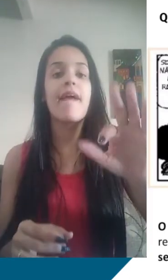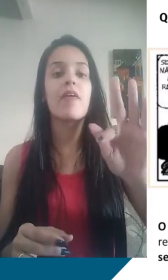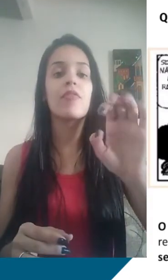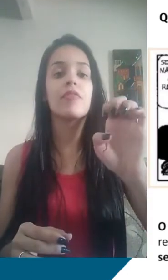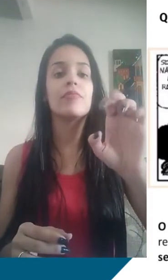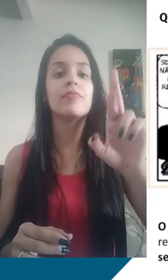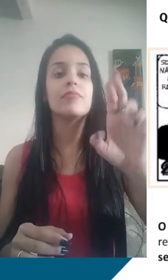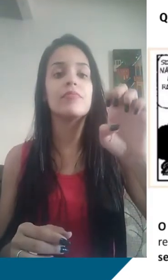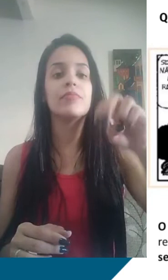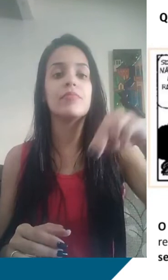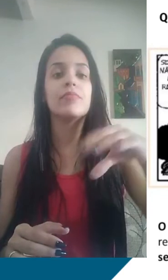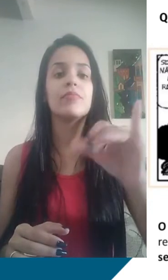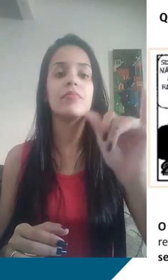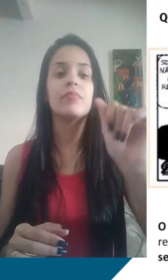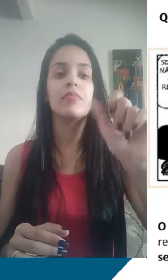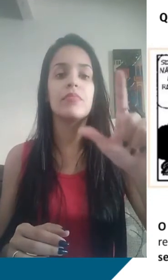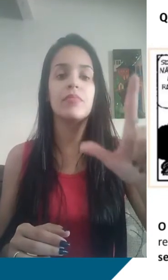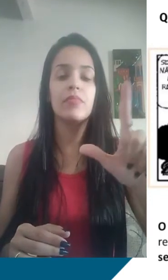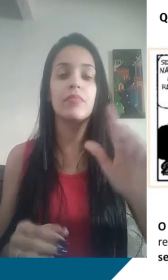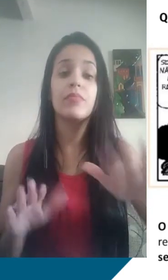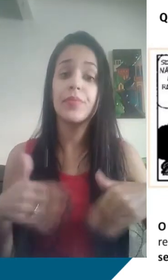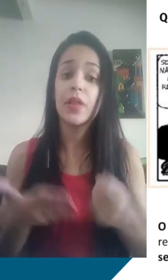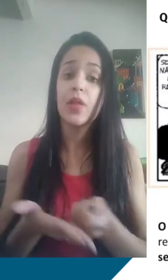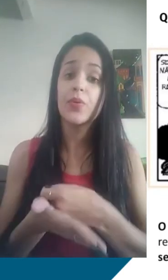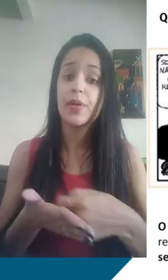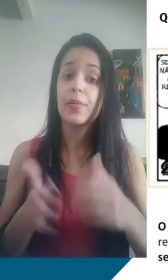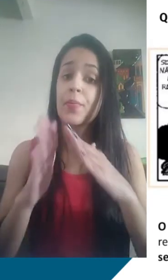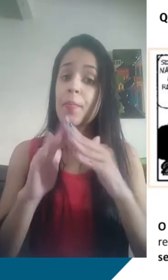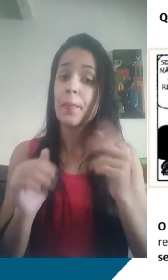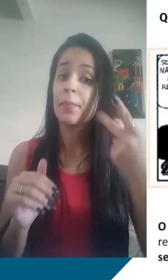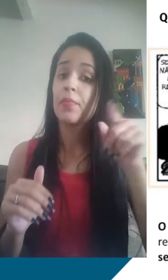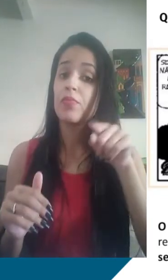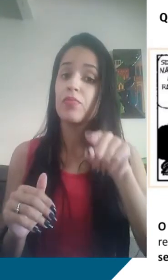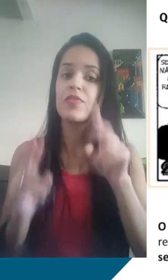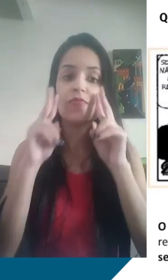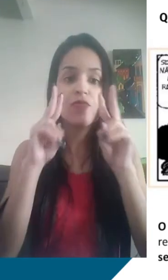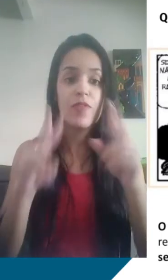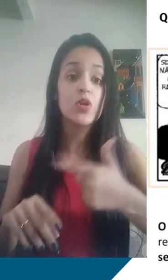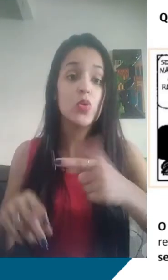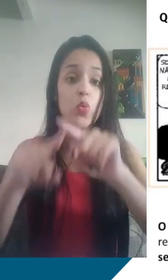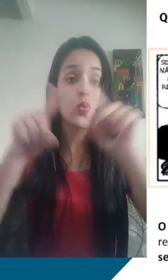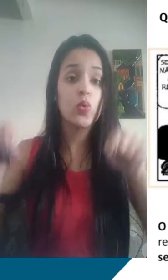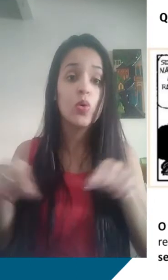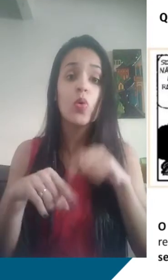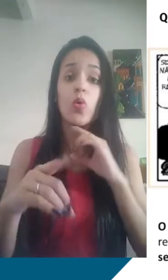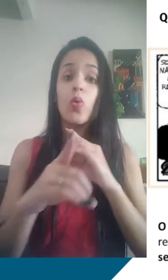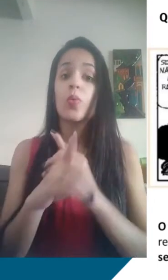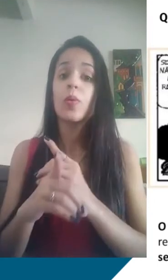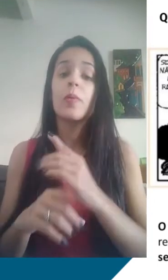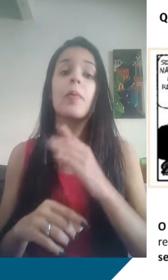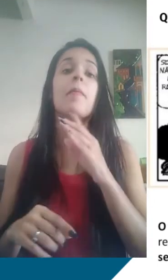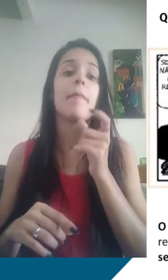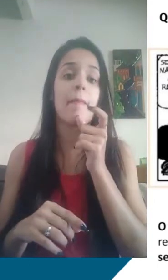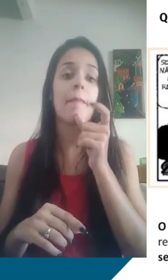necessidade de repetição. Nesse sentido, a questão pede para que você analise o segundo quadrinho e identifique uma